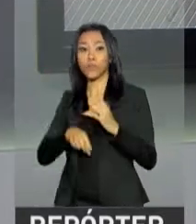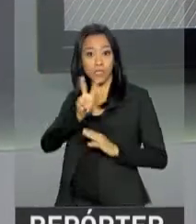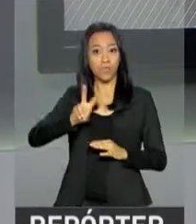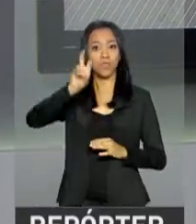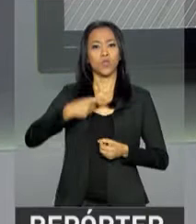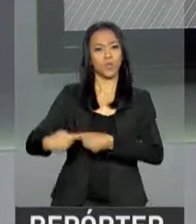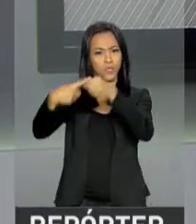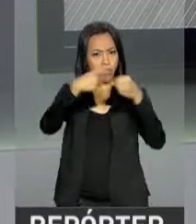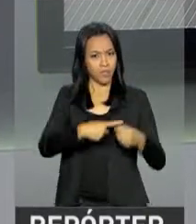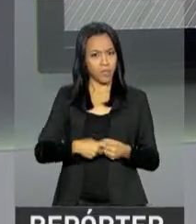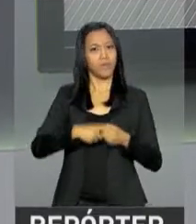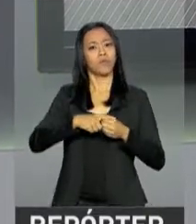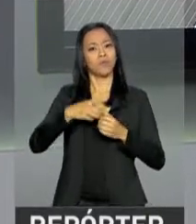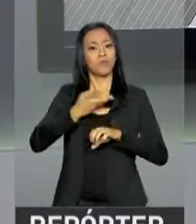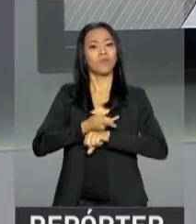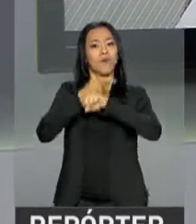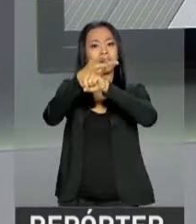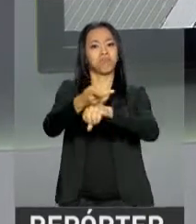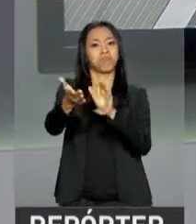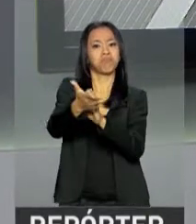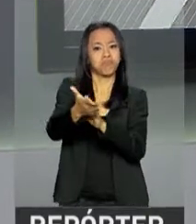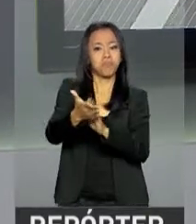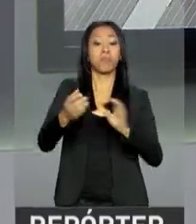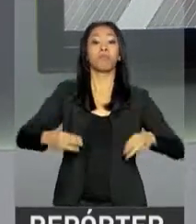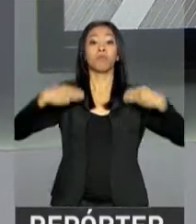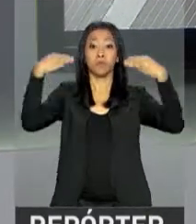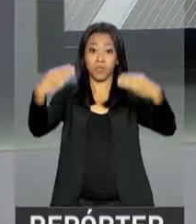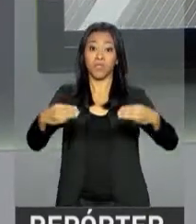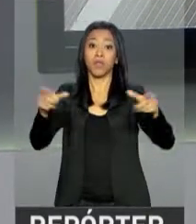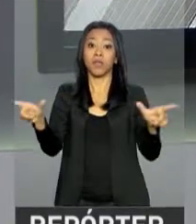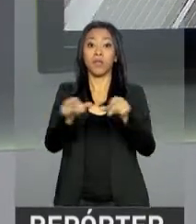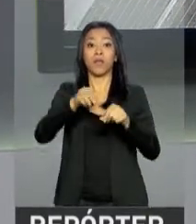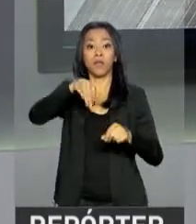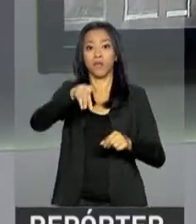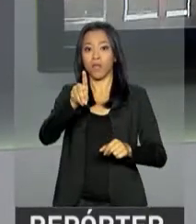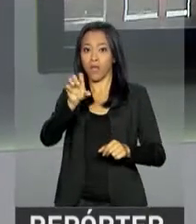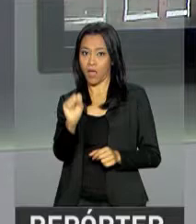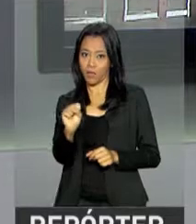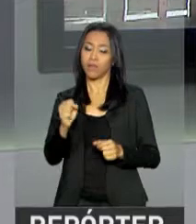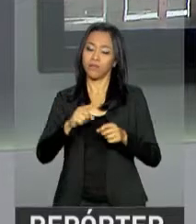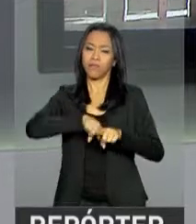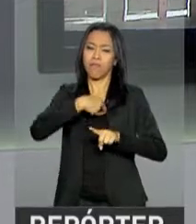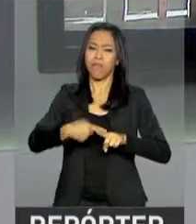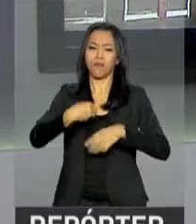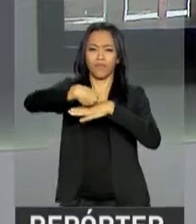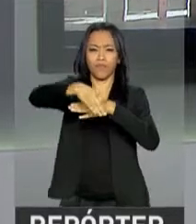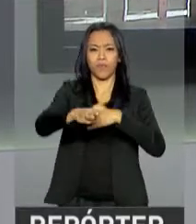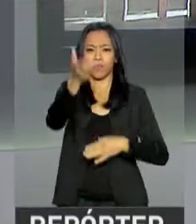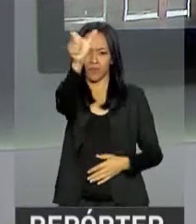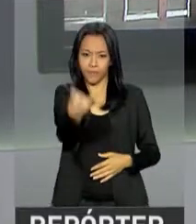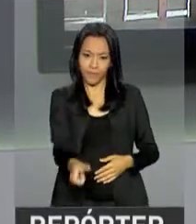progredir foram homenageados pelo ministério do desenvolvimento social na noite de ontem o repórter ney pereira tem mais informações ao vivo pra gente